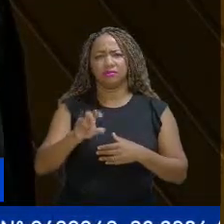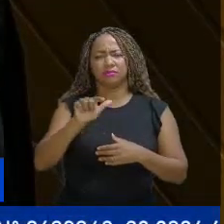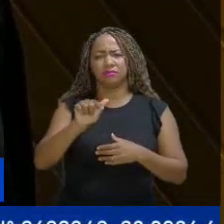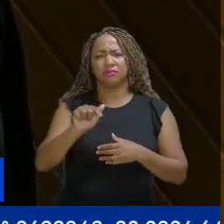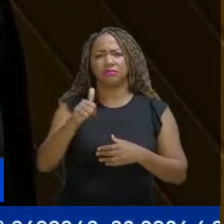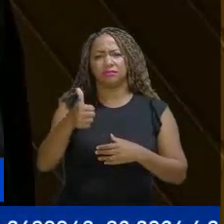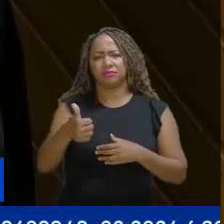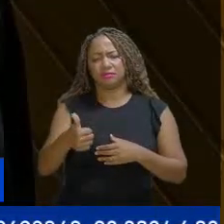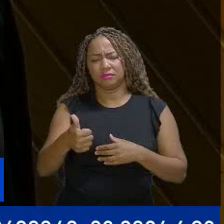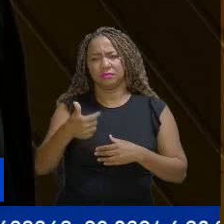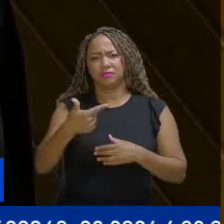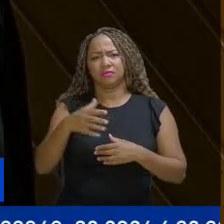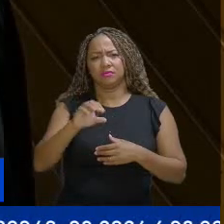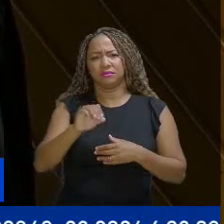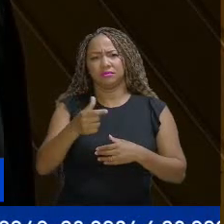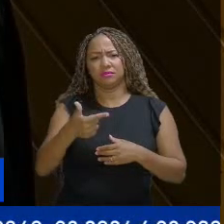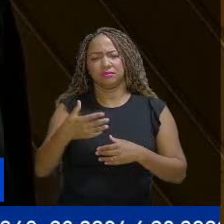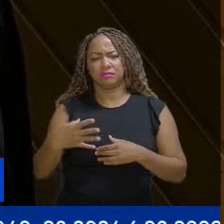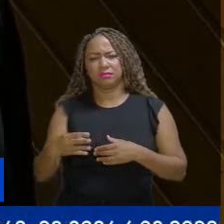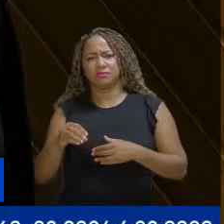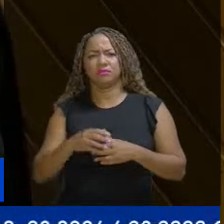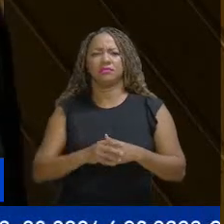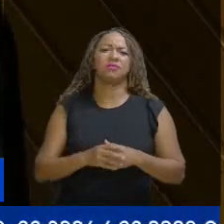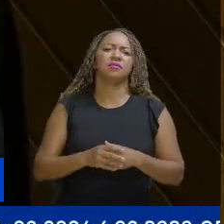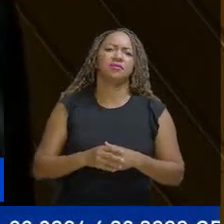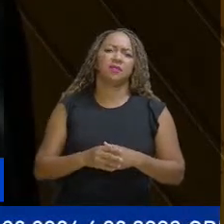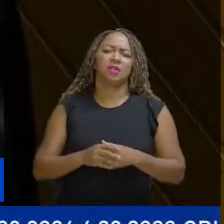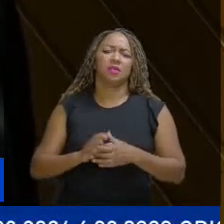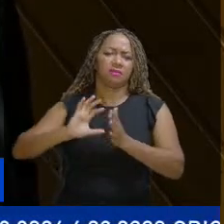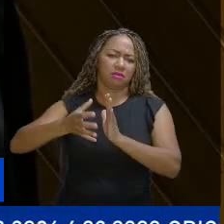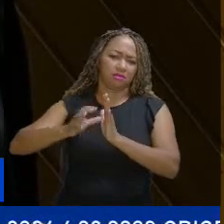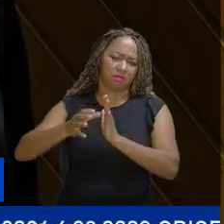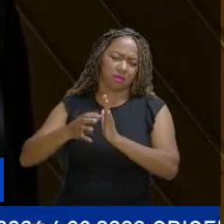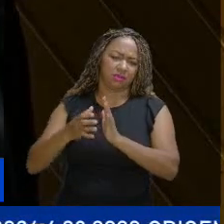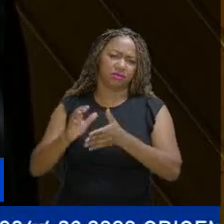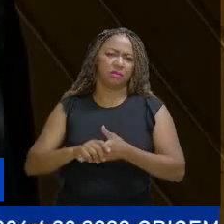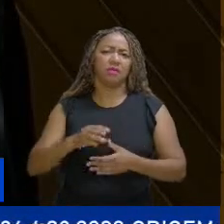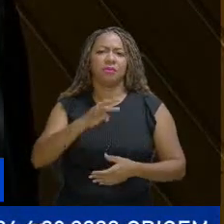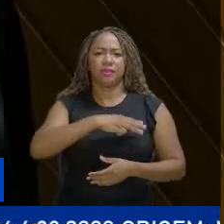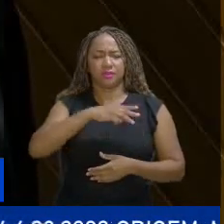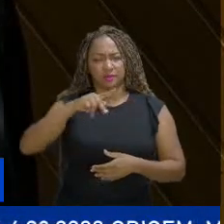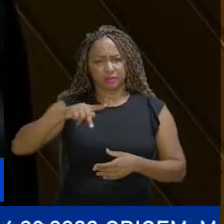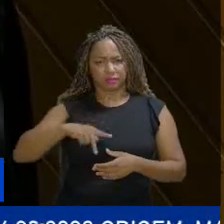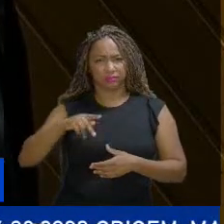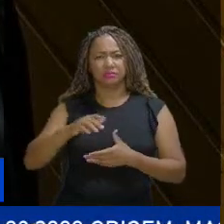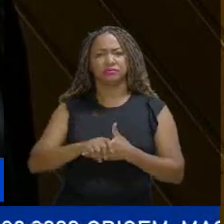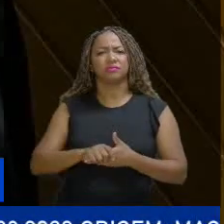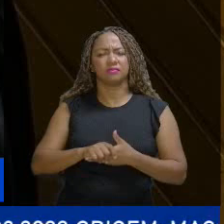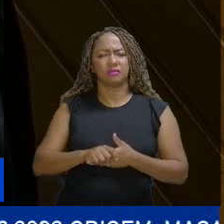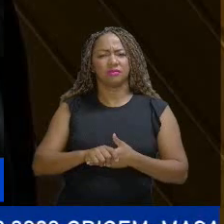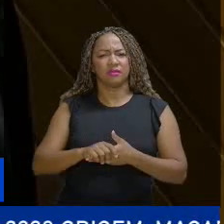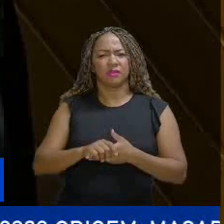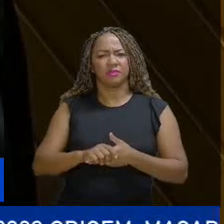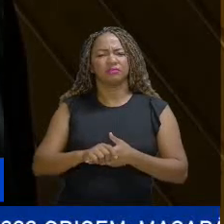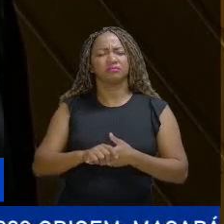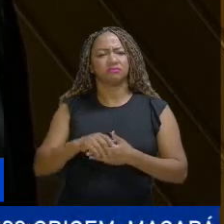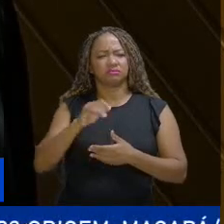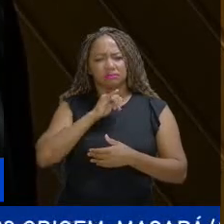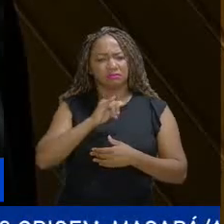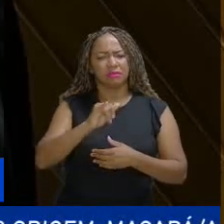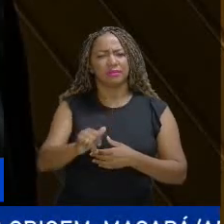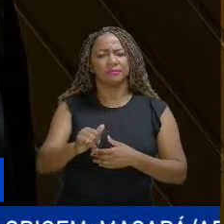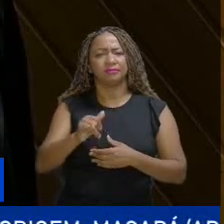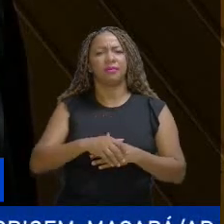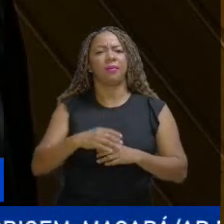de 2018, em face do Partido da Causa Operária. O Ministério Público Eleitoral alegou que a agremiação partidária